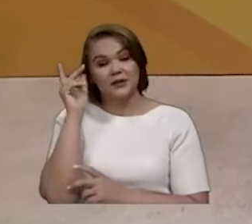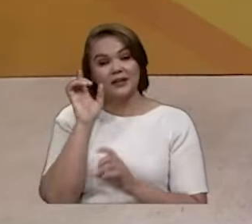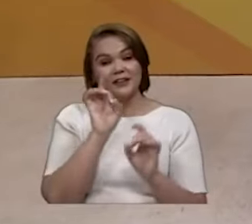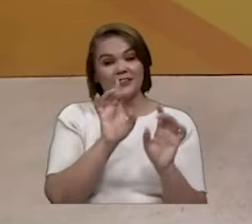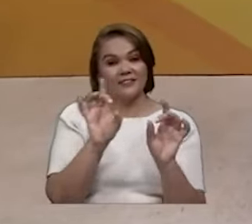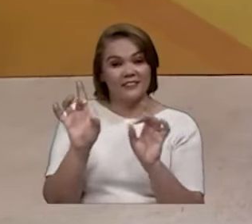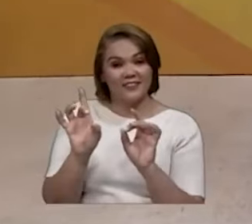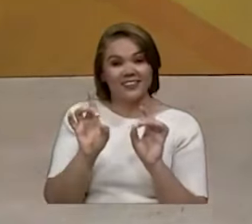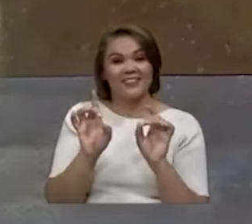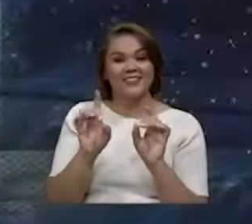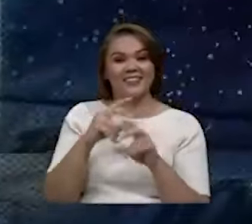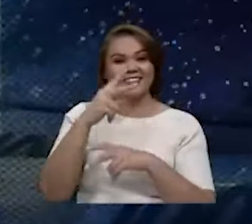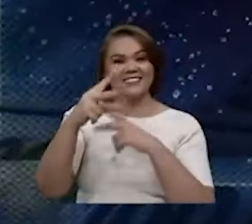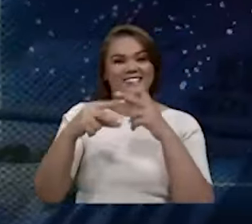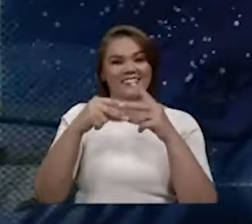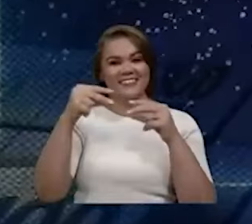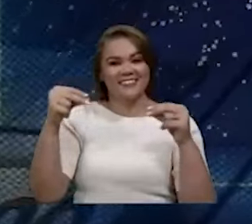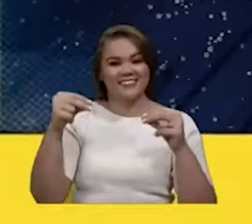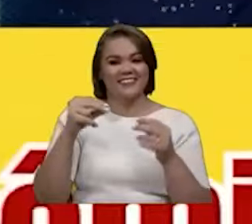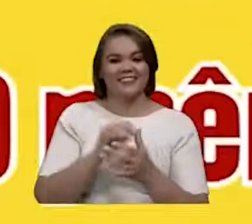promotor premiado.